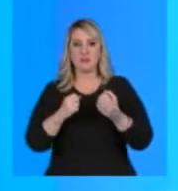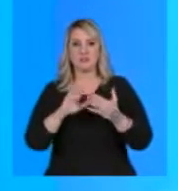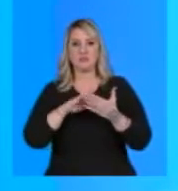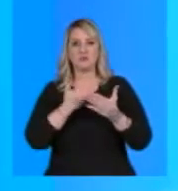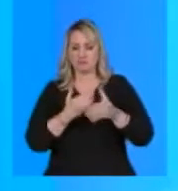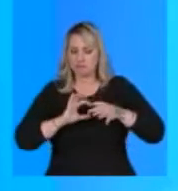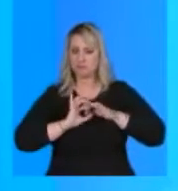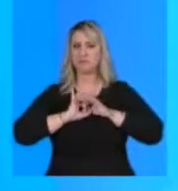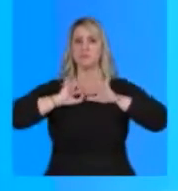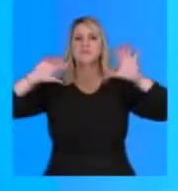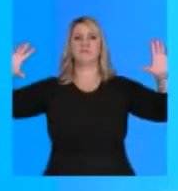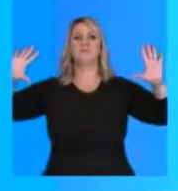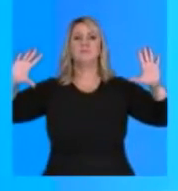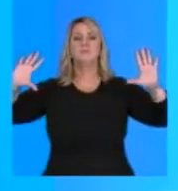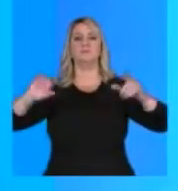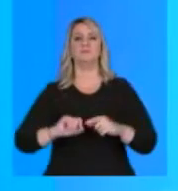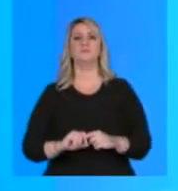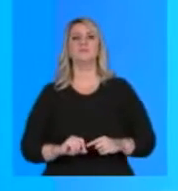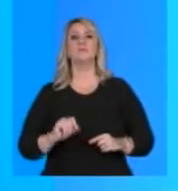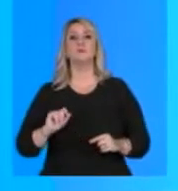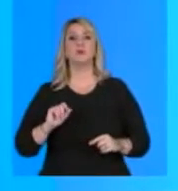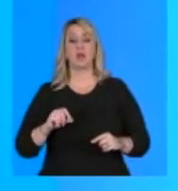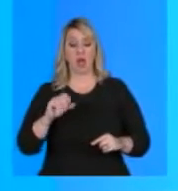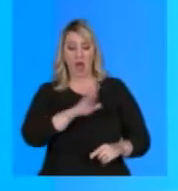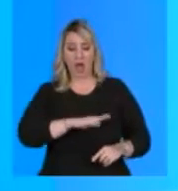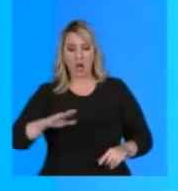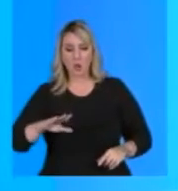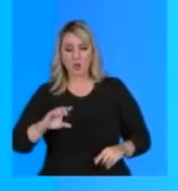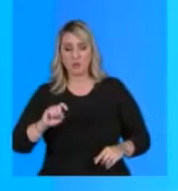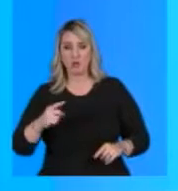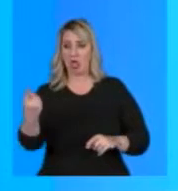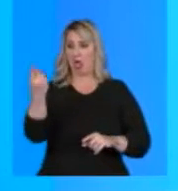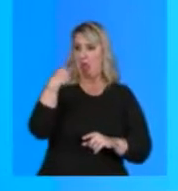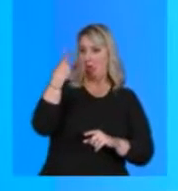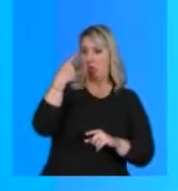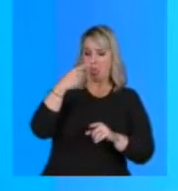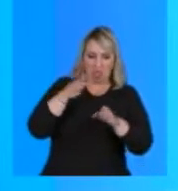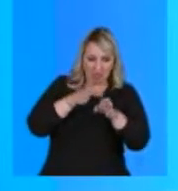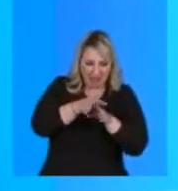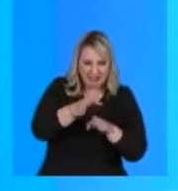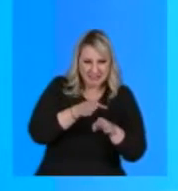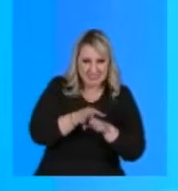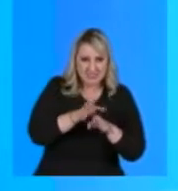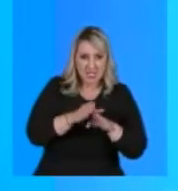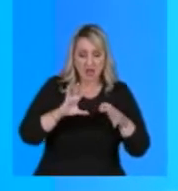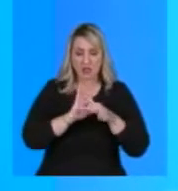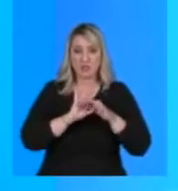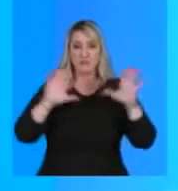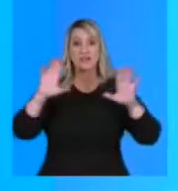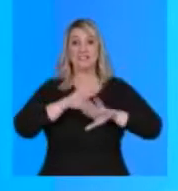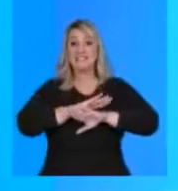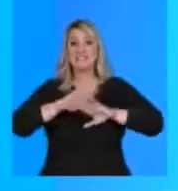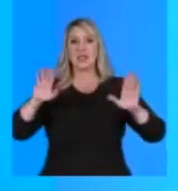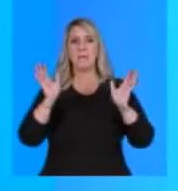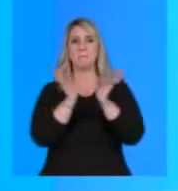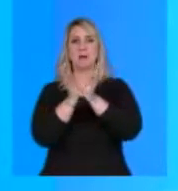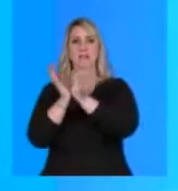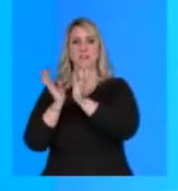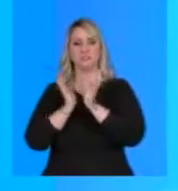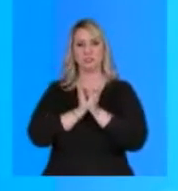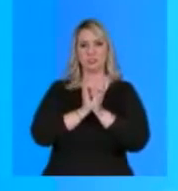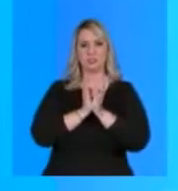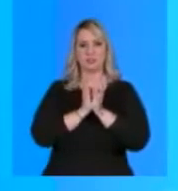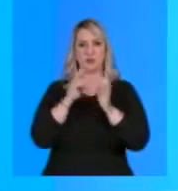uma escola libertadora onde os alunos não sejam doutrinados eu defendo uma escola sem partido porque esse de